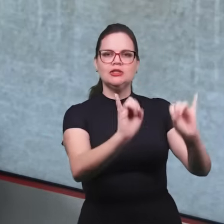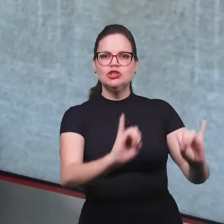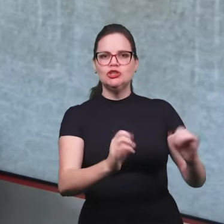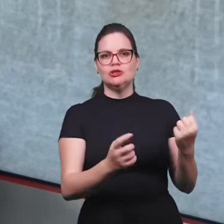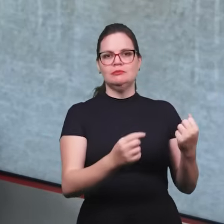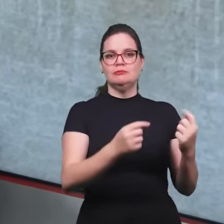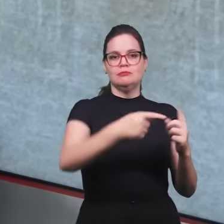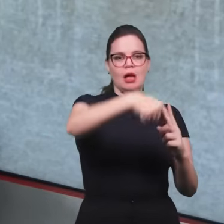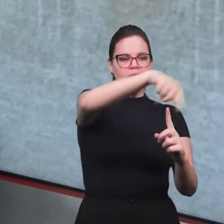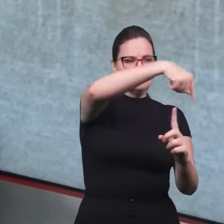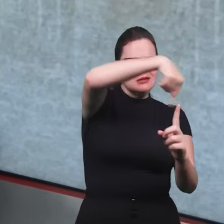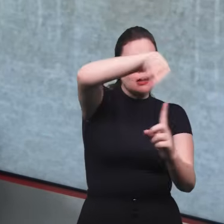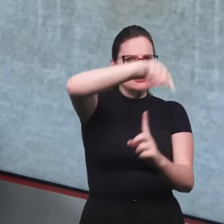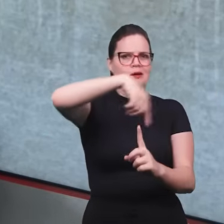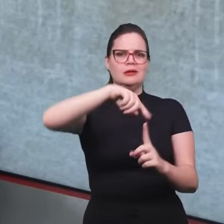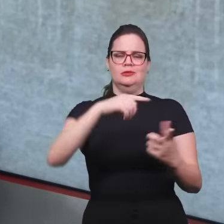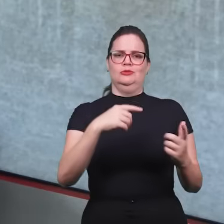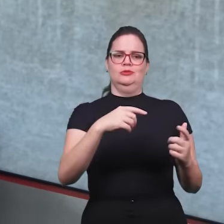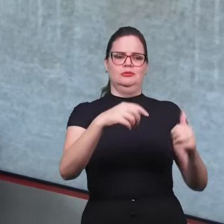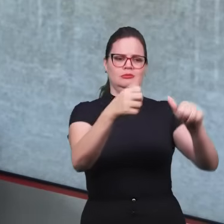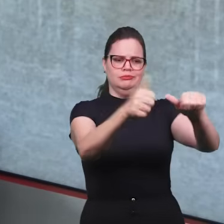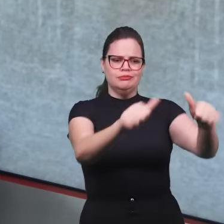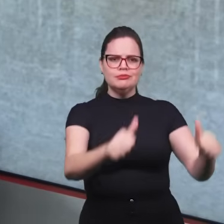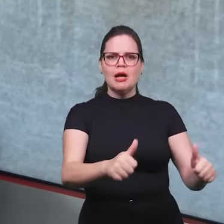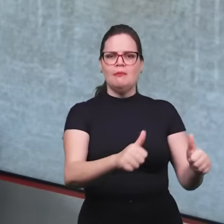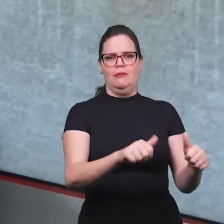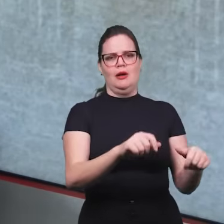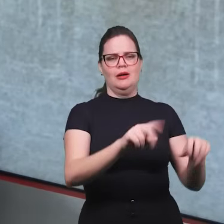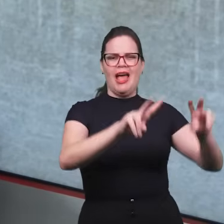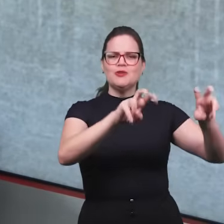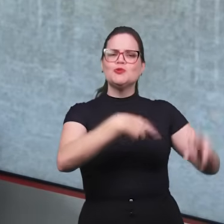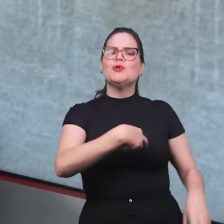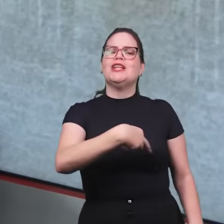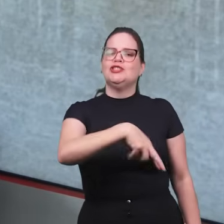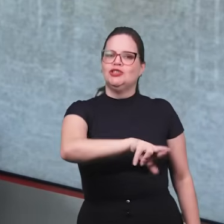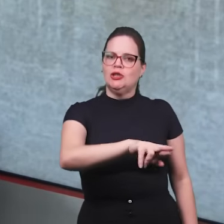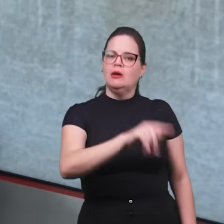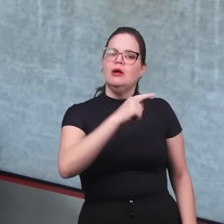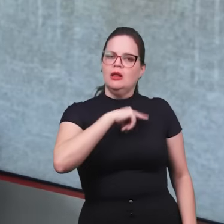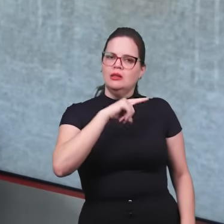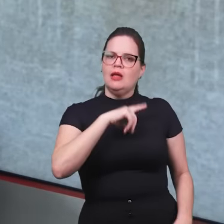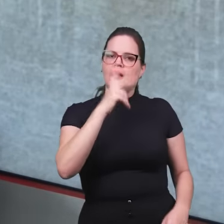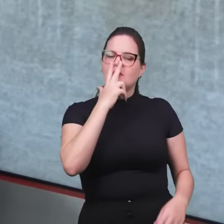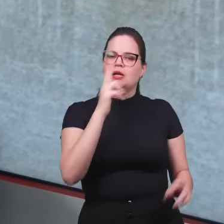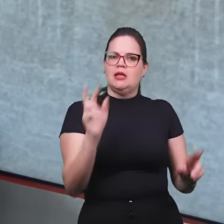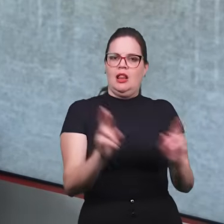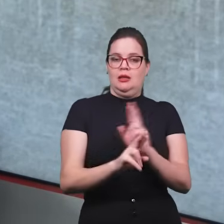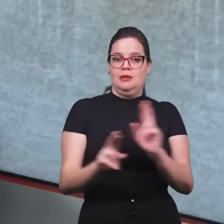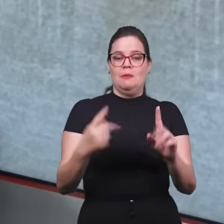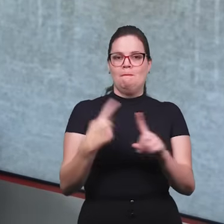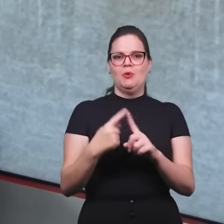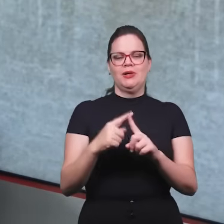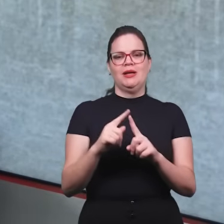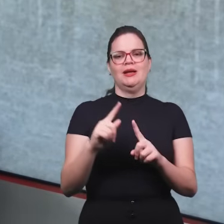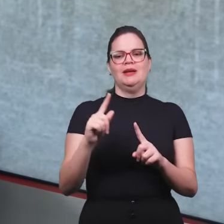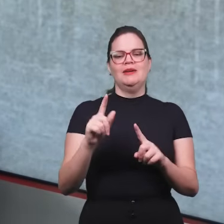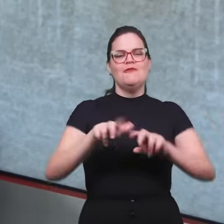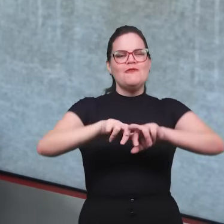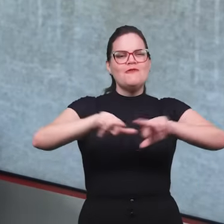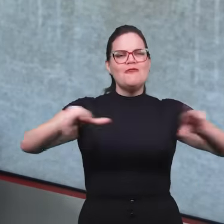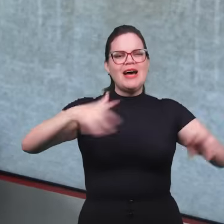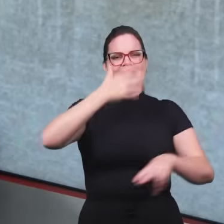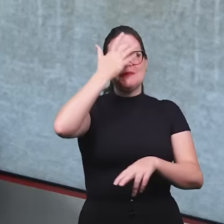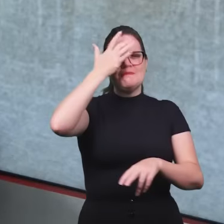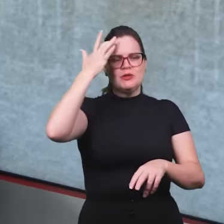imagens e as figuras que representam coisas espirituais. Porque muitos afirmam que há uma distinção